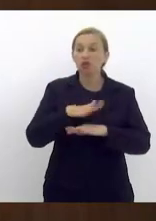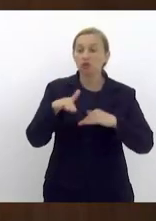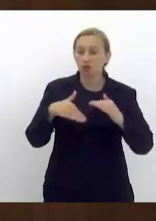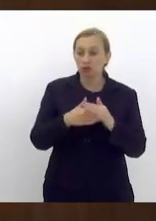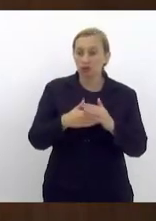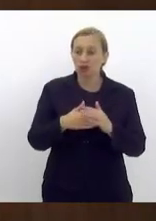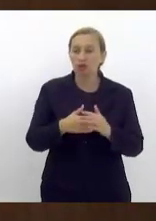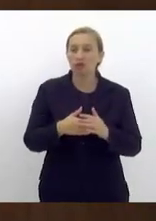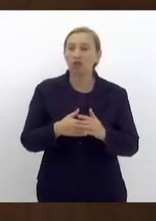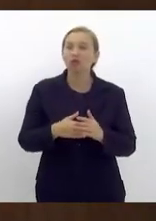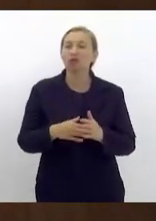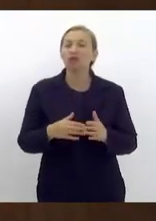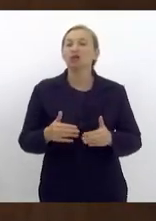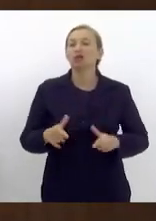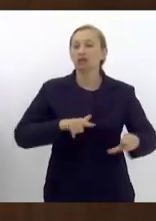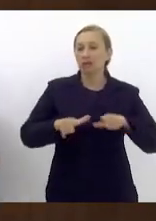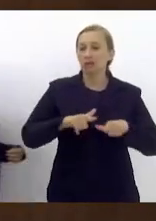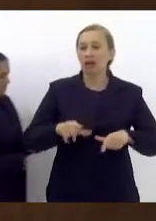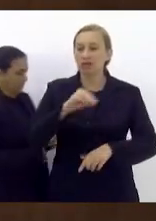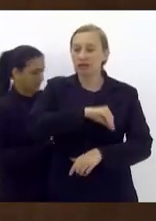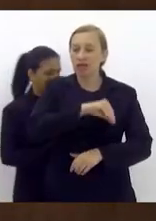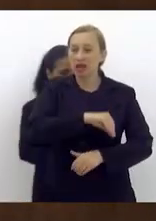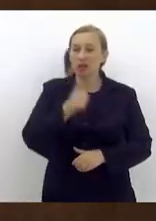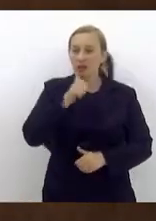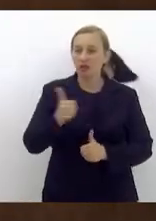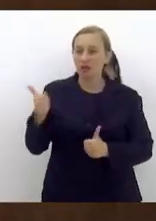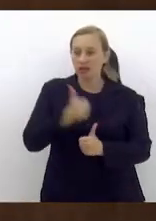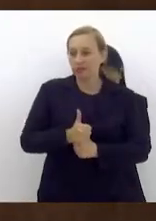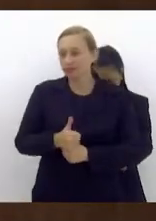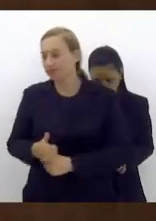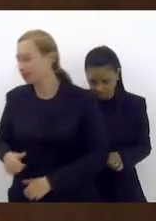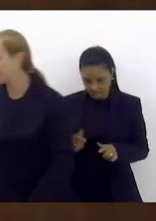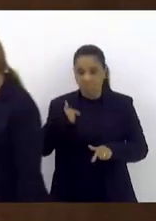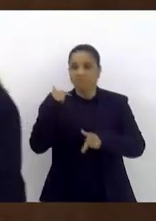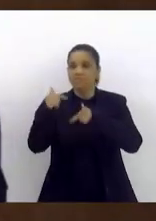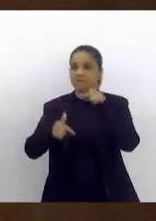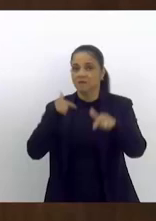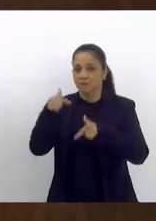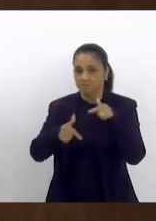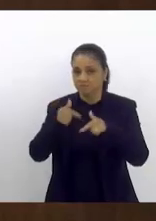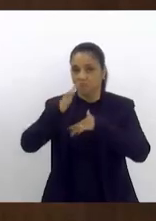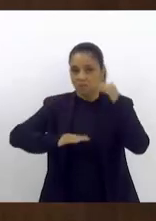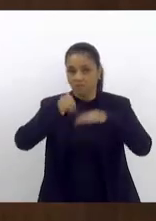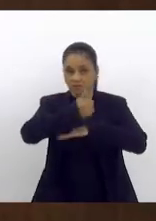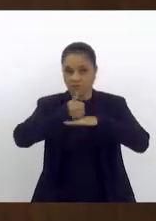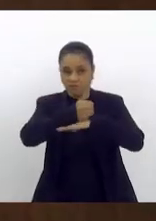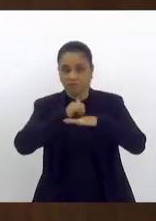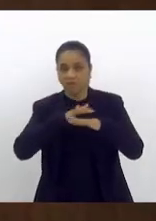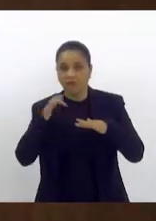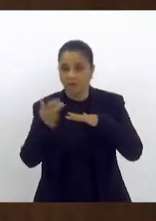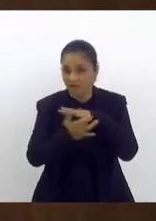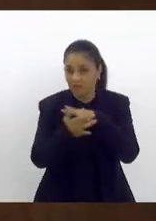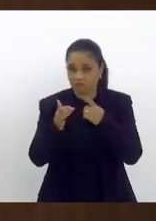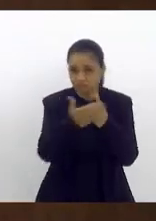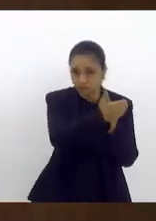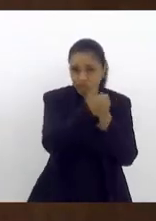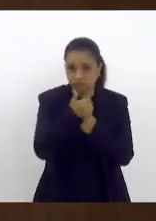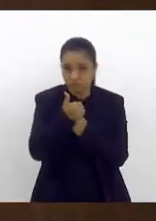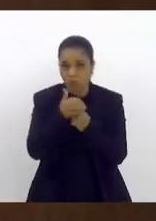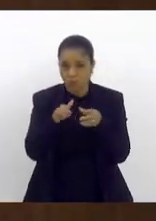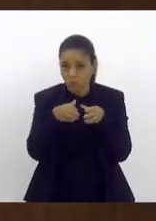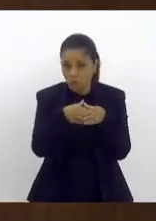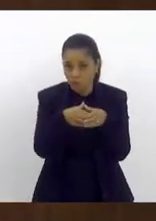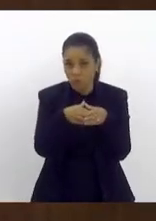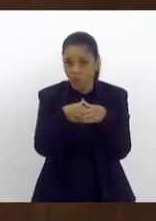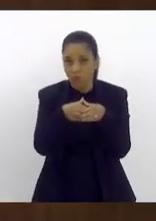de garantia de emprego e renda para essa mulher, de garantia de profissionalização, mas também de uma rede de acolhimento que funcione e